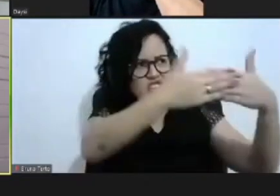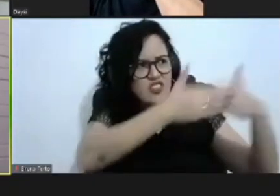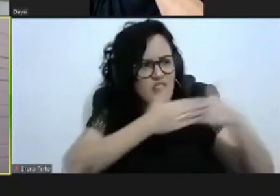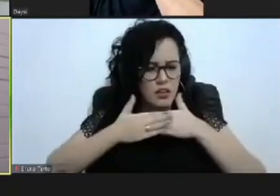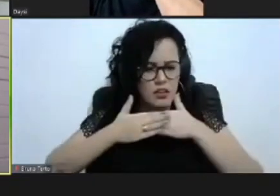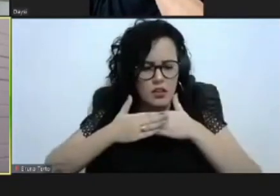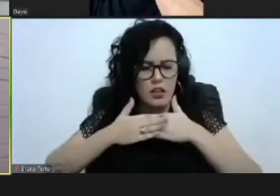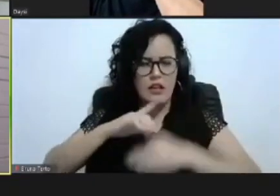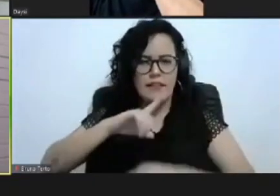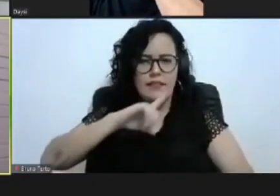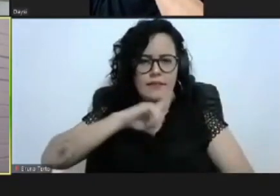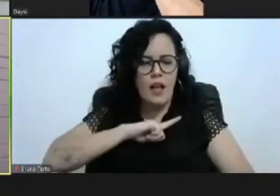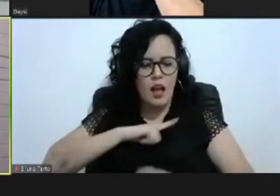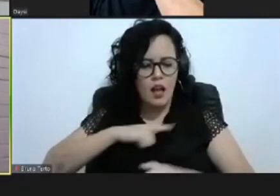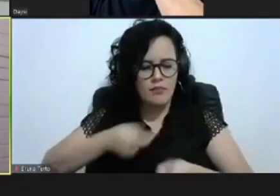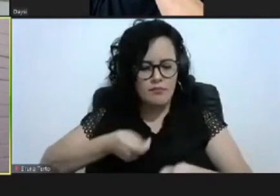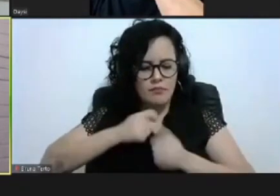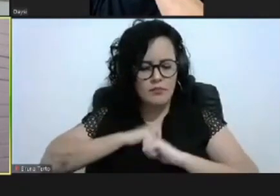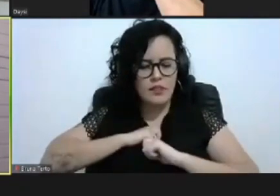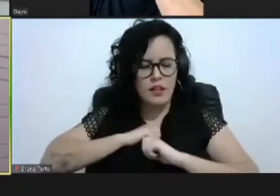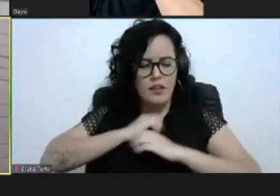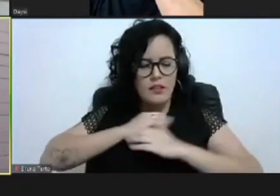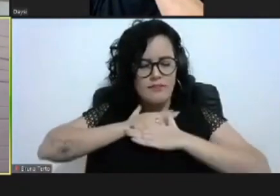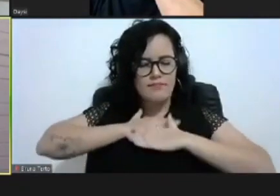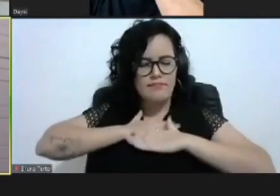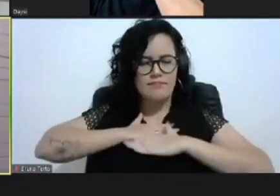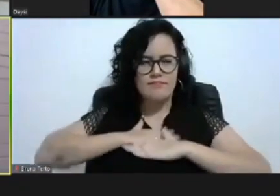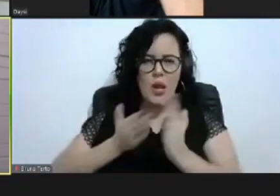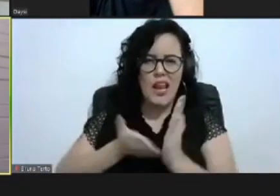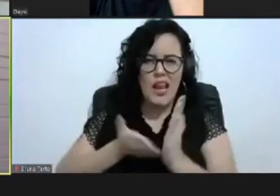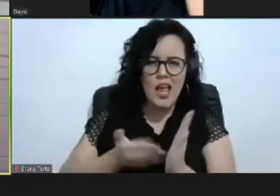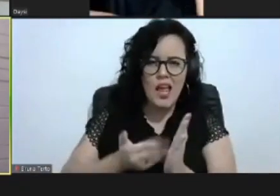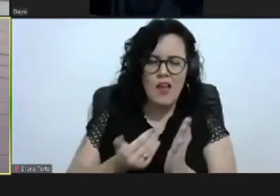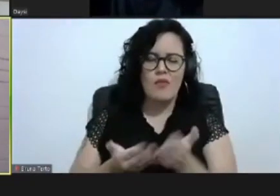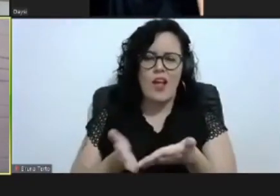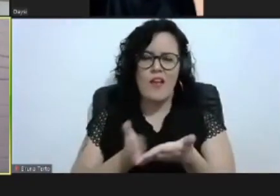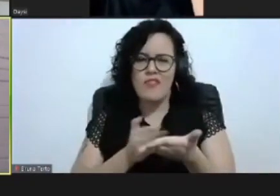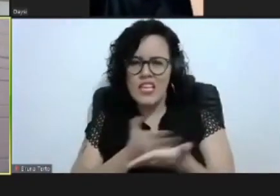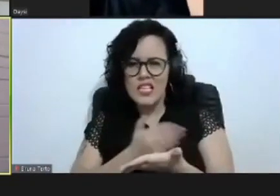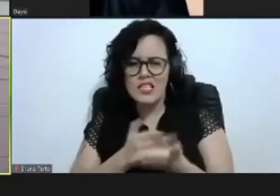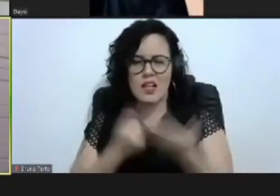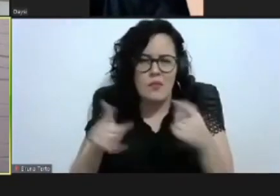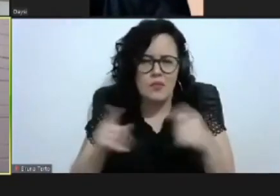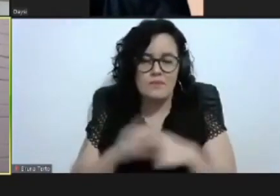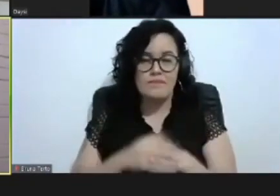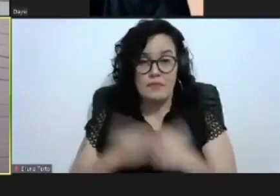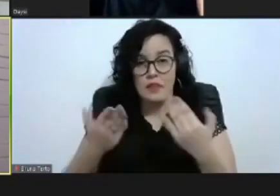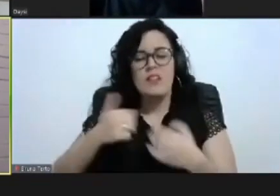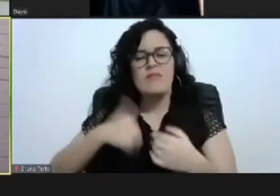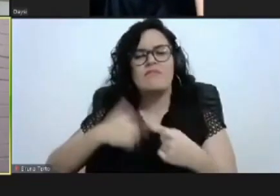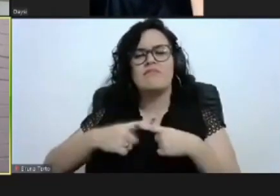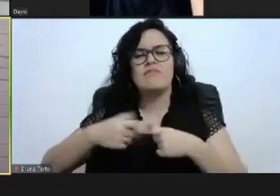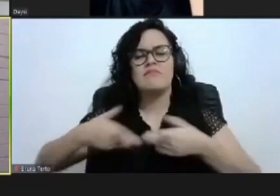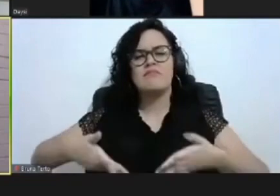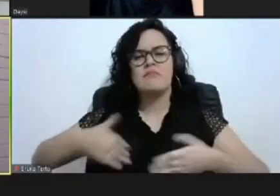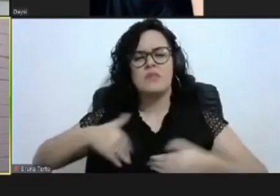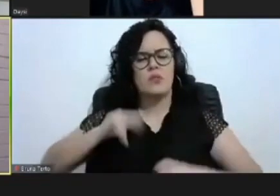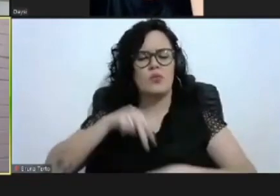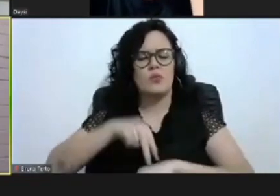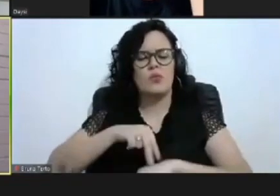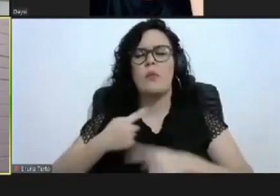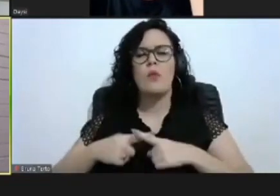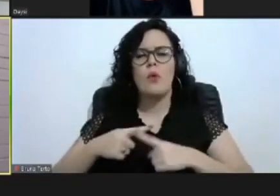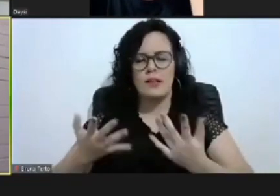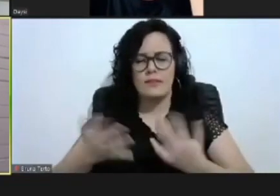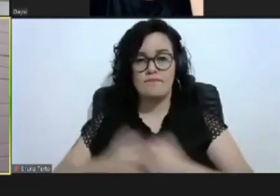um alento. Agora, bom, primeiro falando de como é, por que eu estou aqui hoje, né, nesse convite. Eu